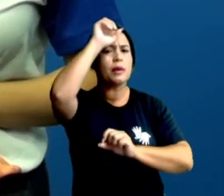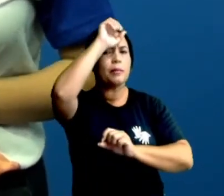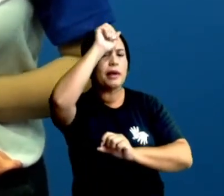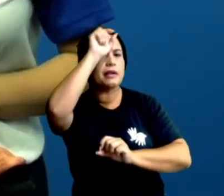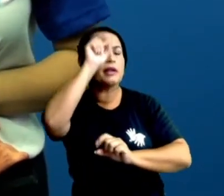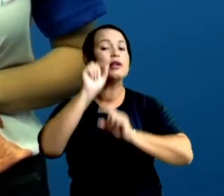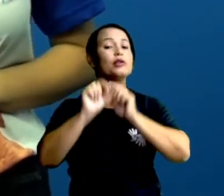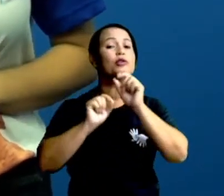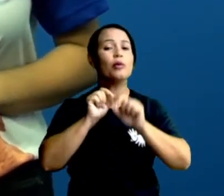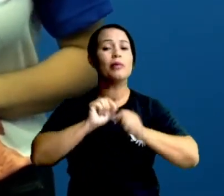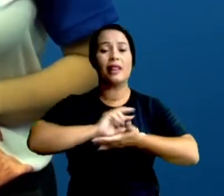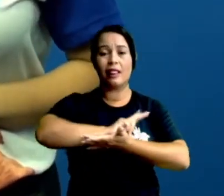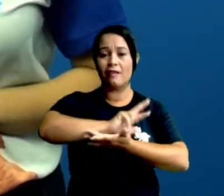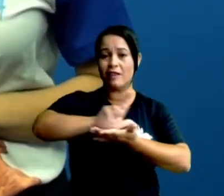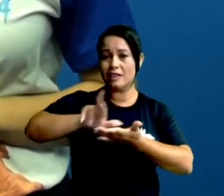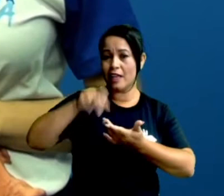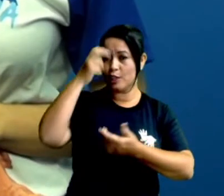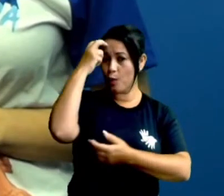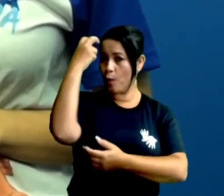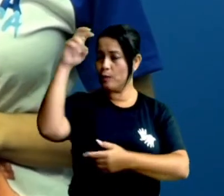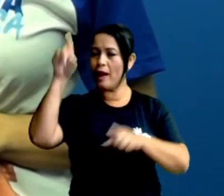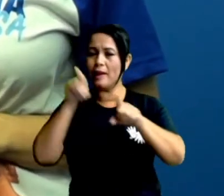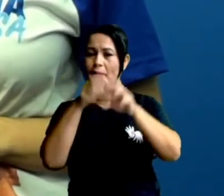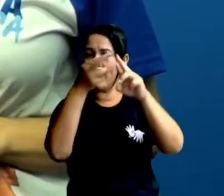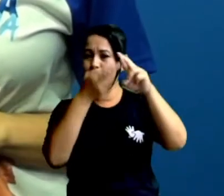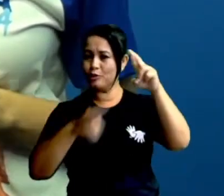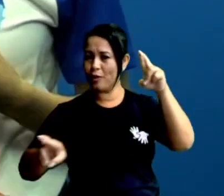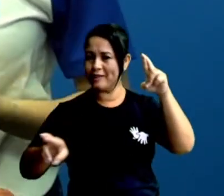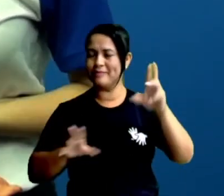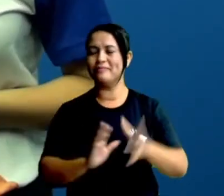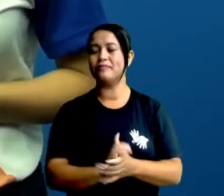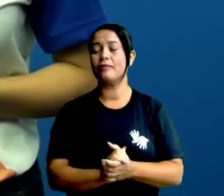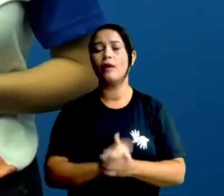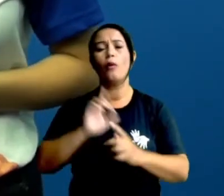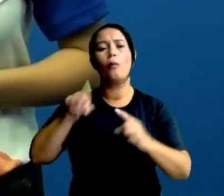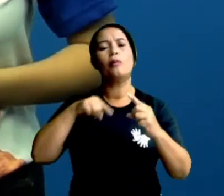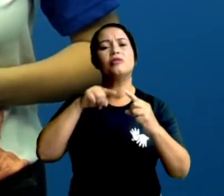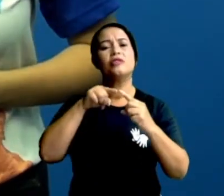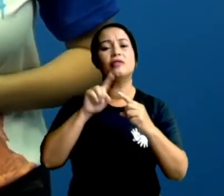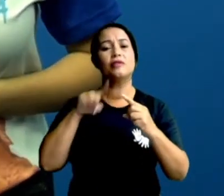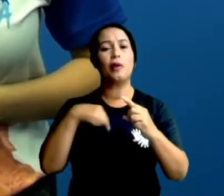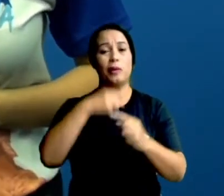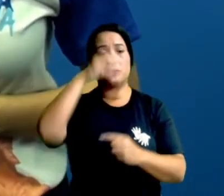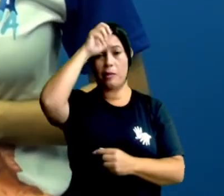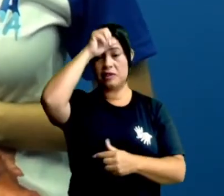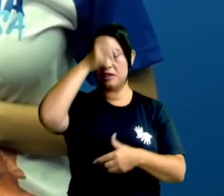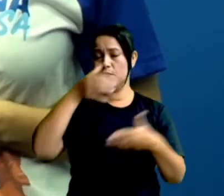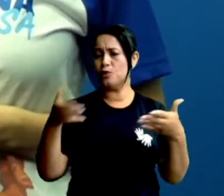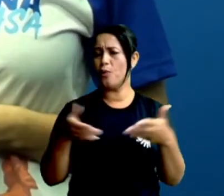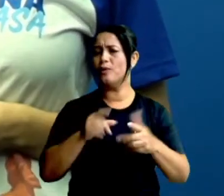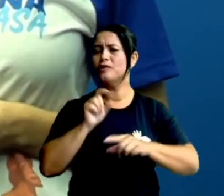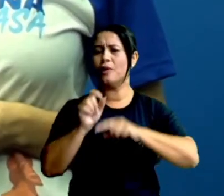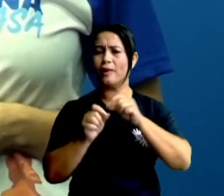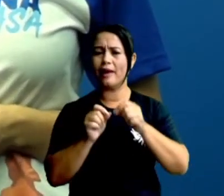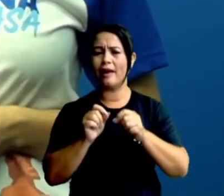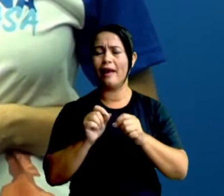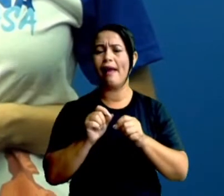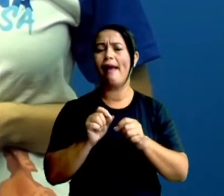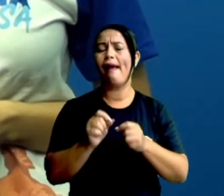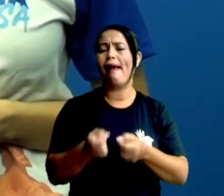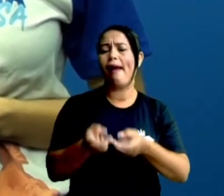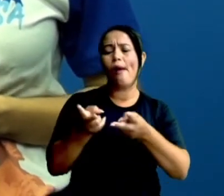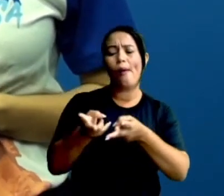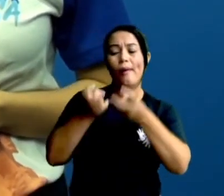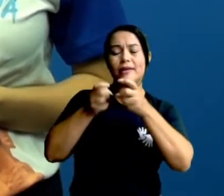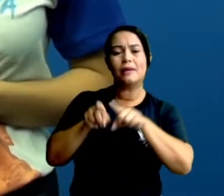hoje sobre diversidade cultural e religiosa, tá? O objetivo da nossa aprendizagem hoje é